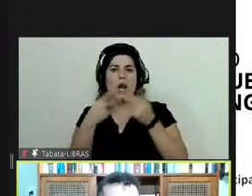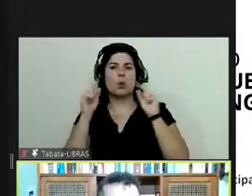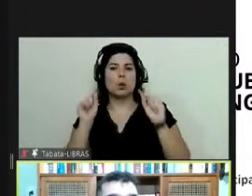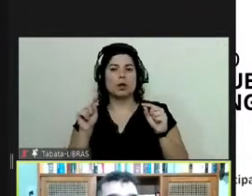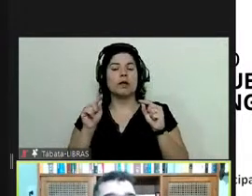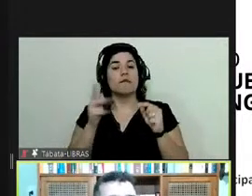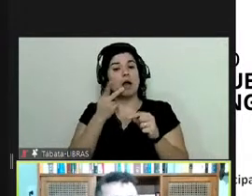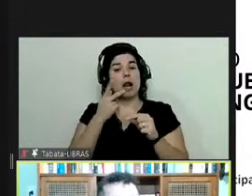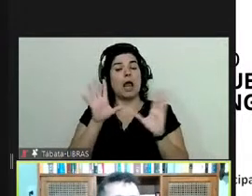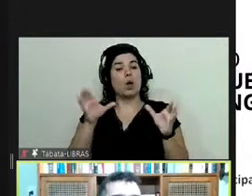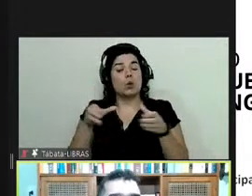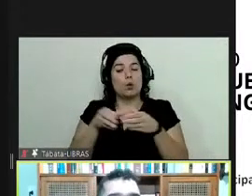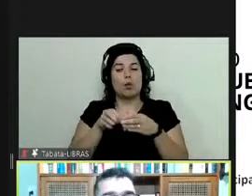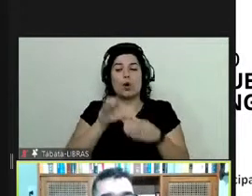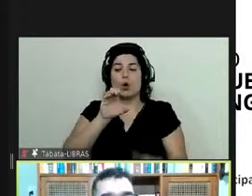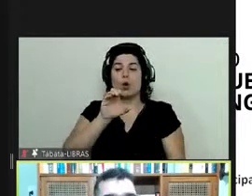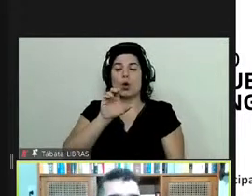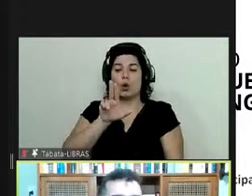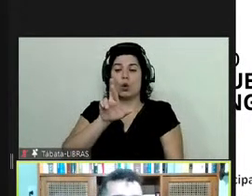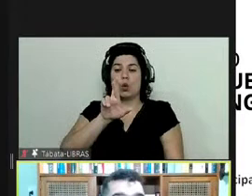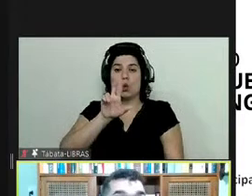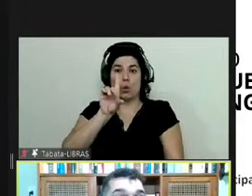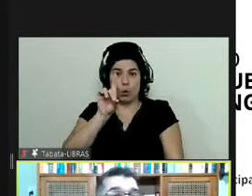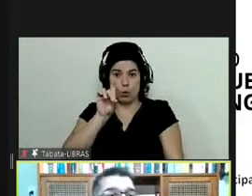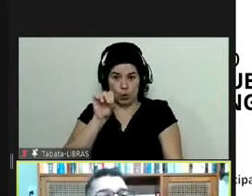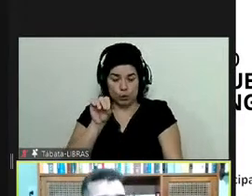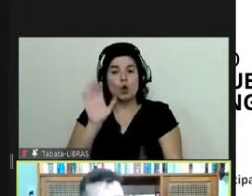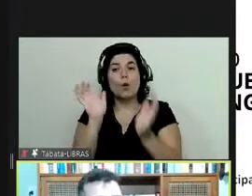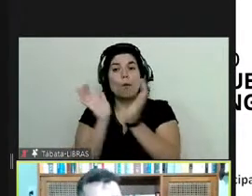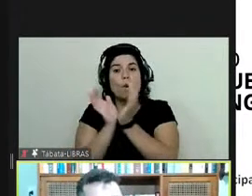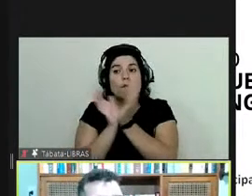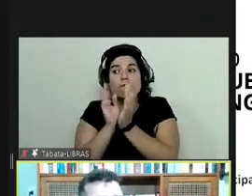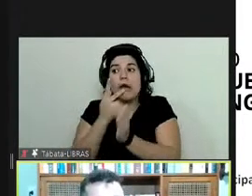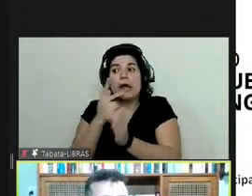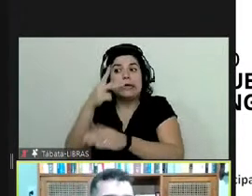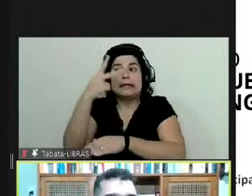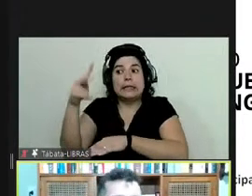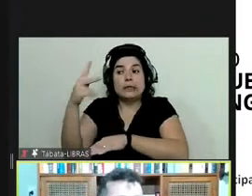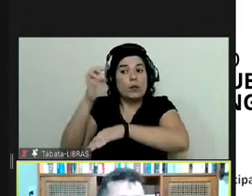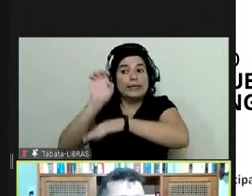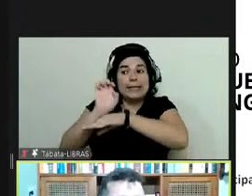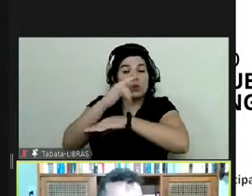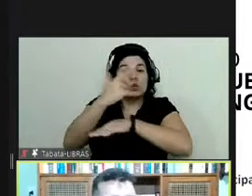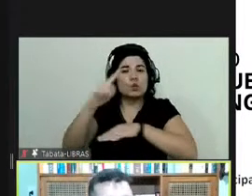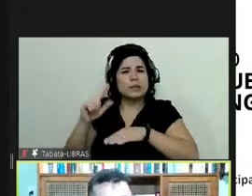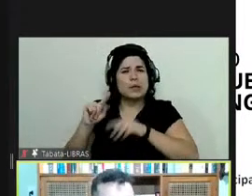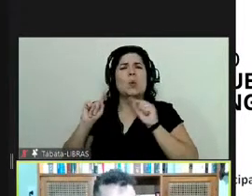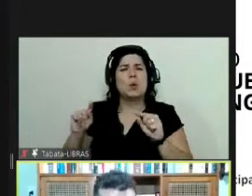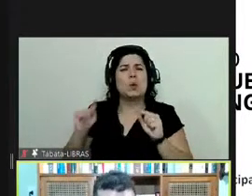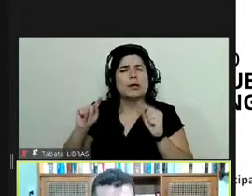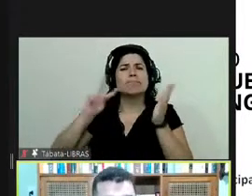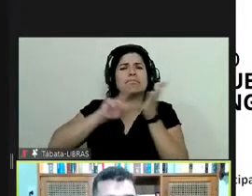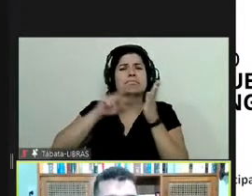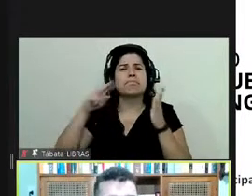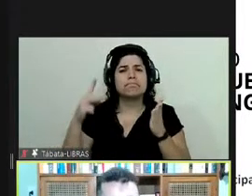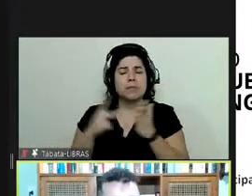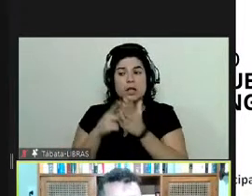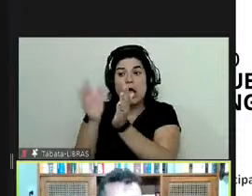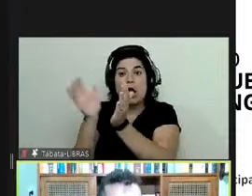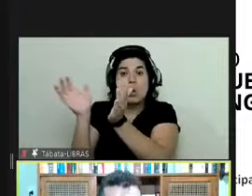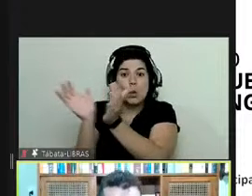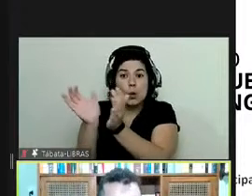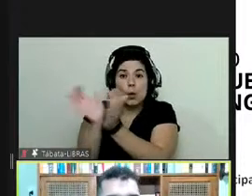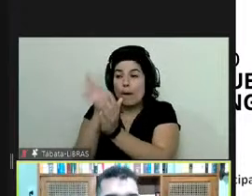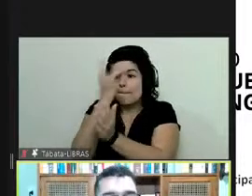os curdos é o povo curdo é um povo que até hoje não tem um estado né que que significa dizer isso significa que aquele